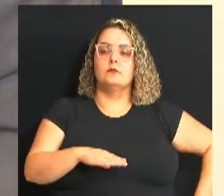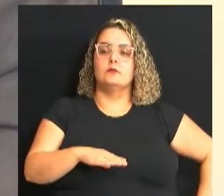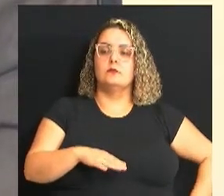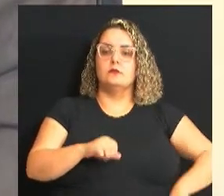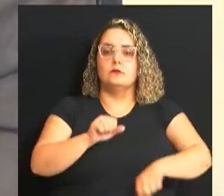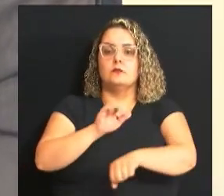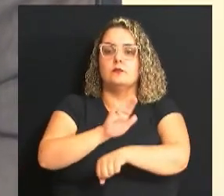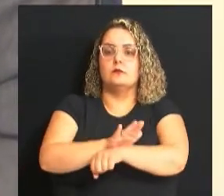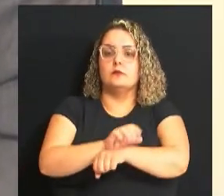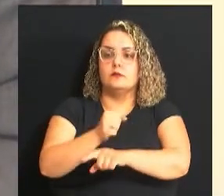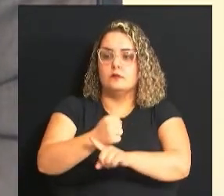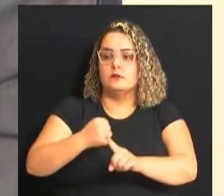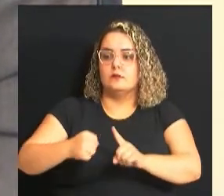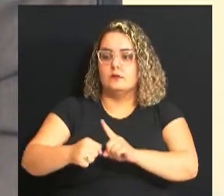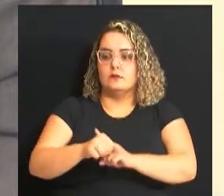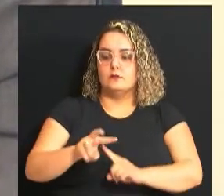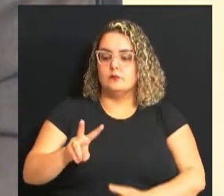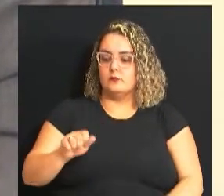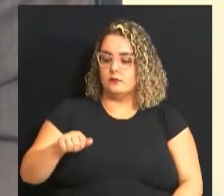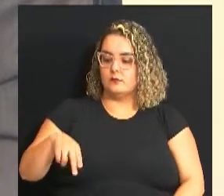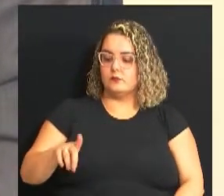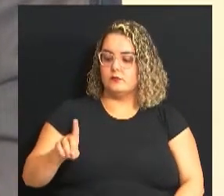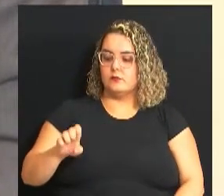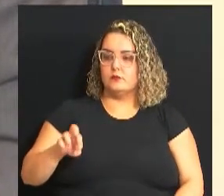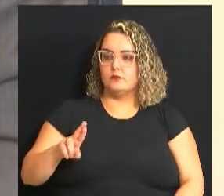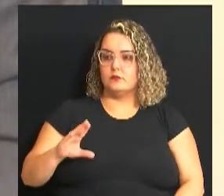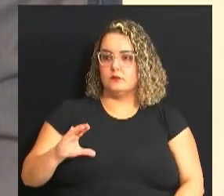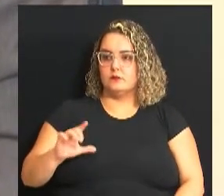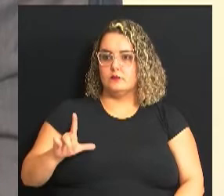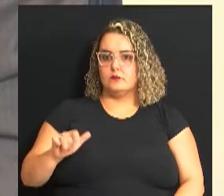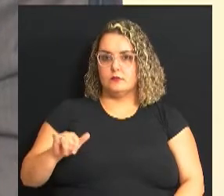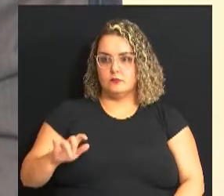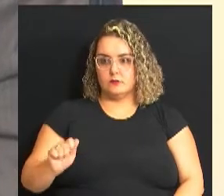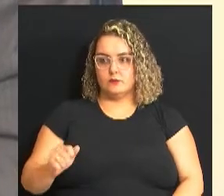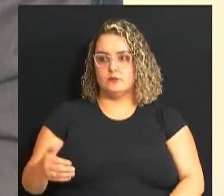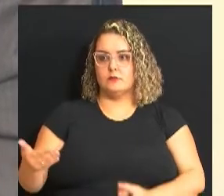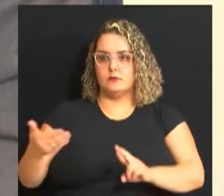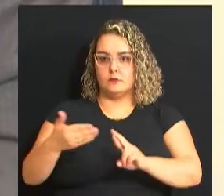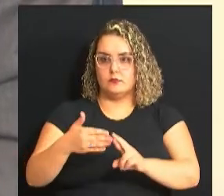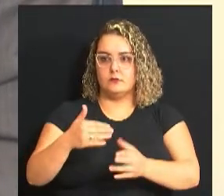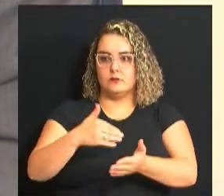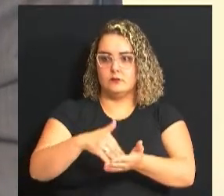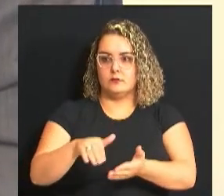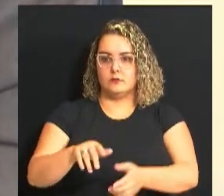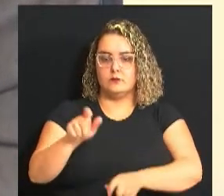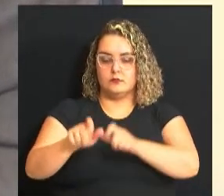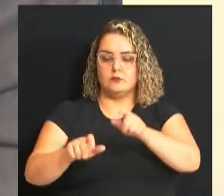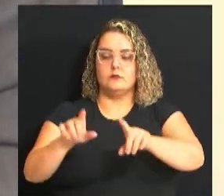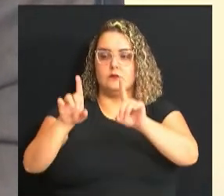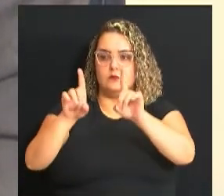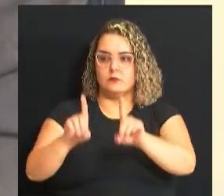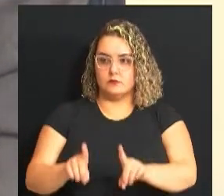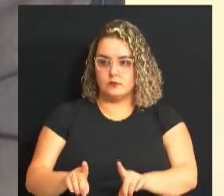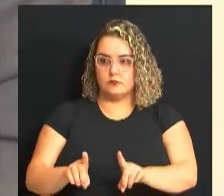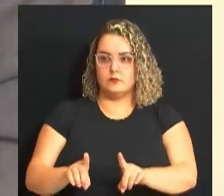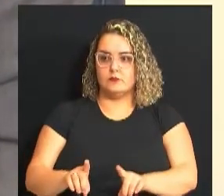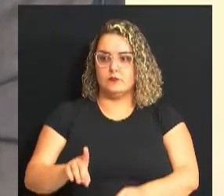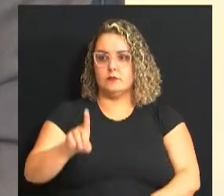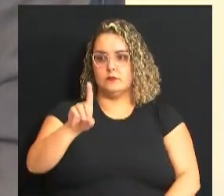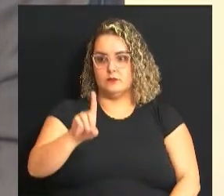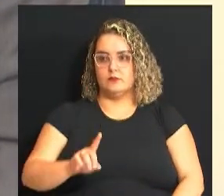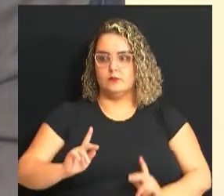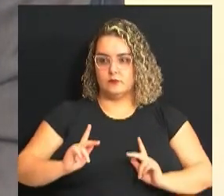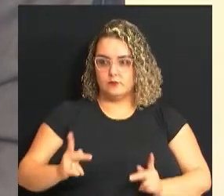Vandecleia Moro, representando aqui hoje a Secretaria das Pessoas com Deficiência e Direitos Humanos. Por